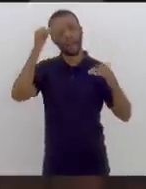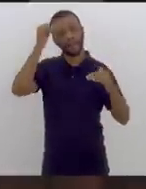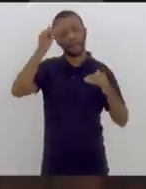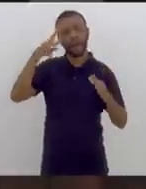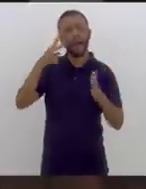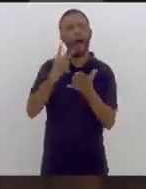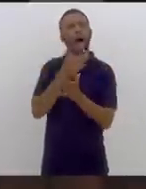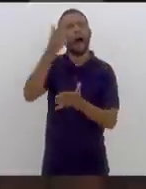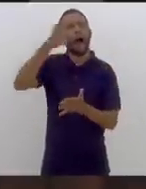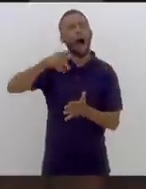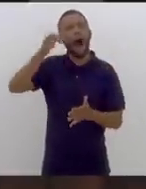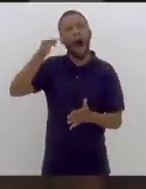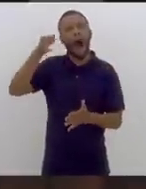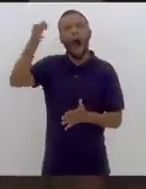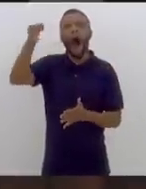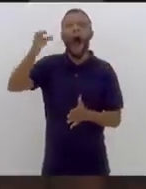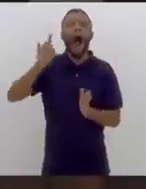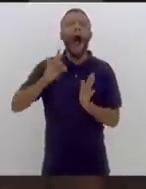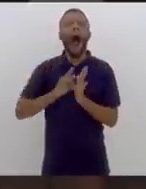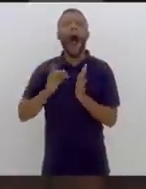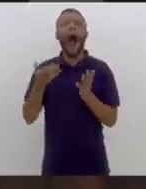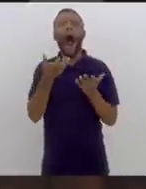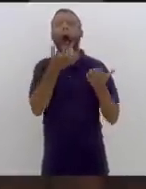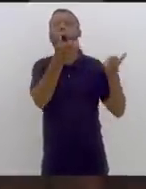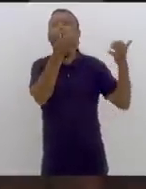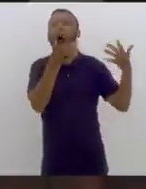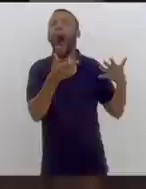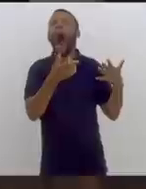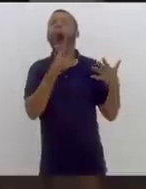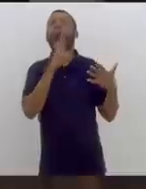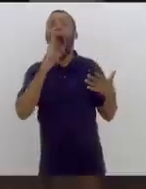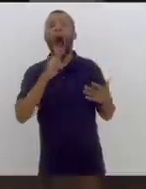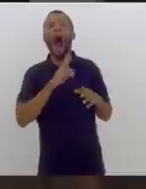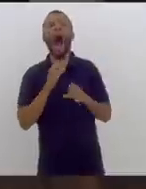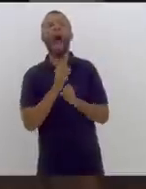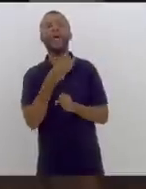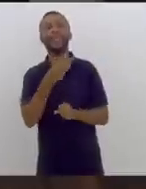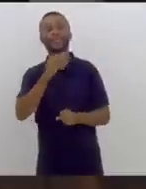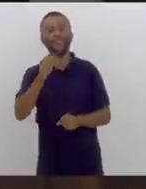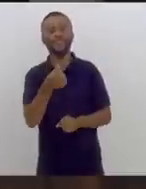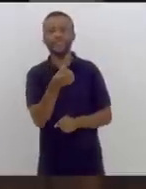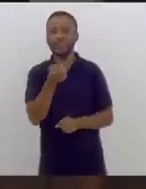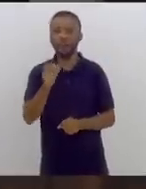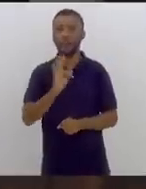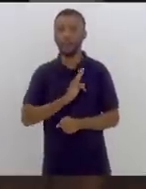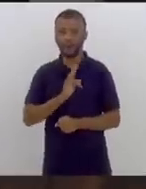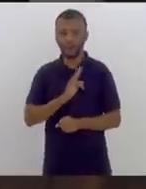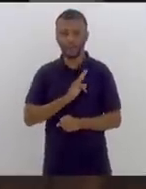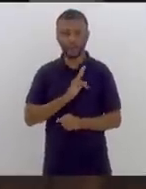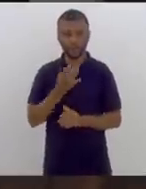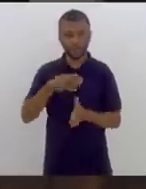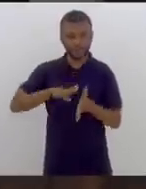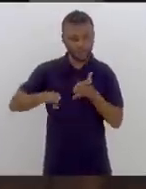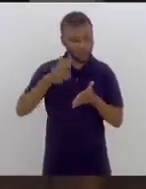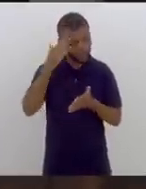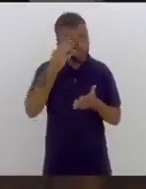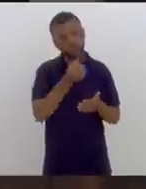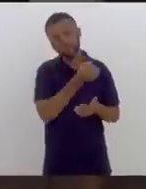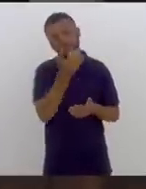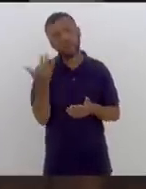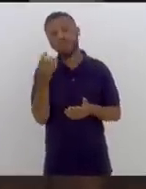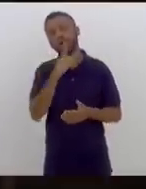porque na realidade eu gostaria que o senhor me respondesse de 3.600 policiais excluídos o senhor sabe me dar o número de quantos são